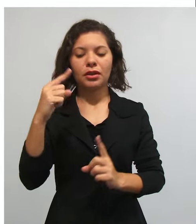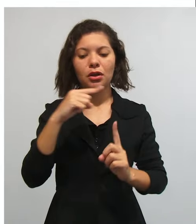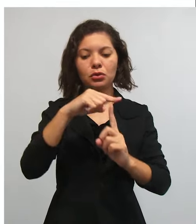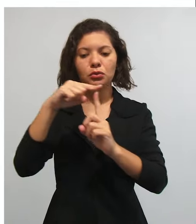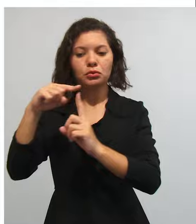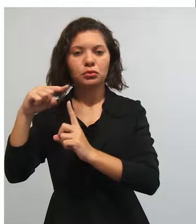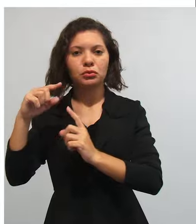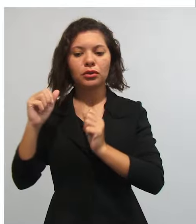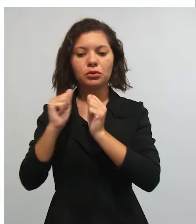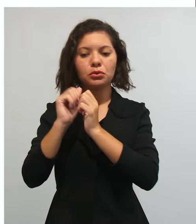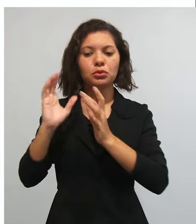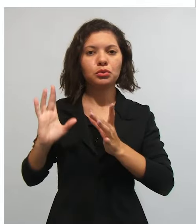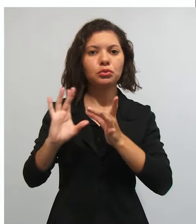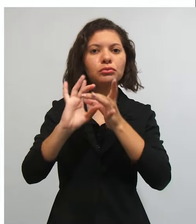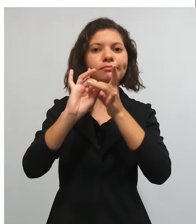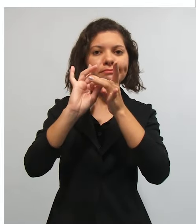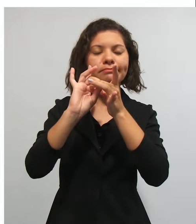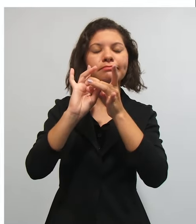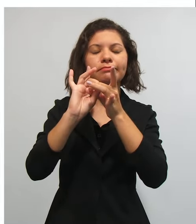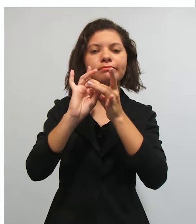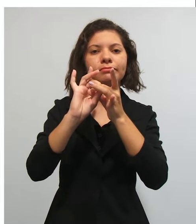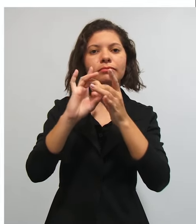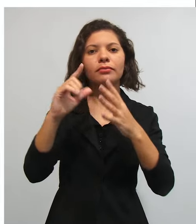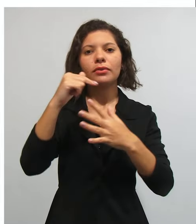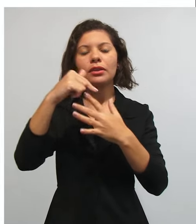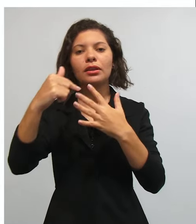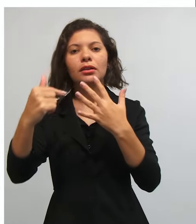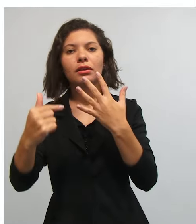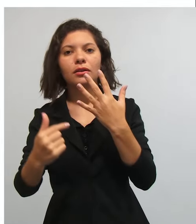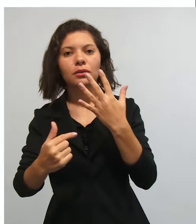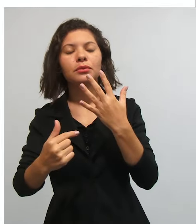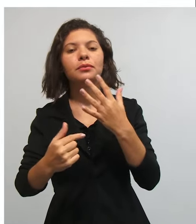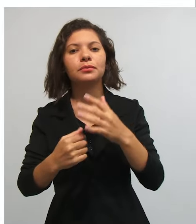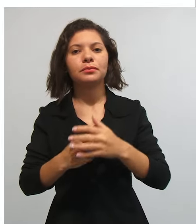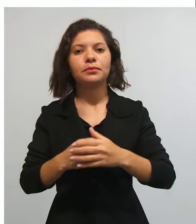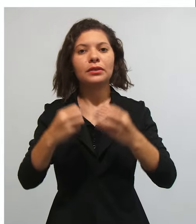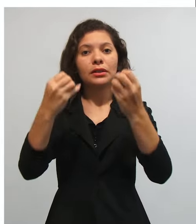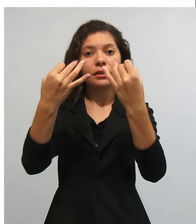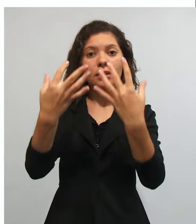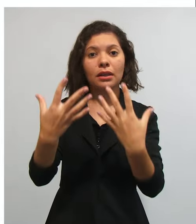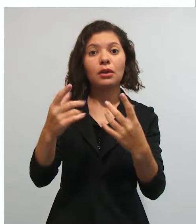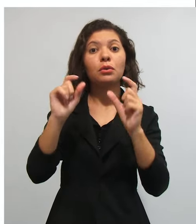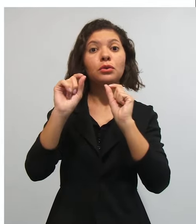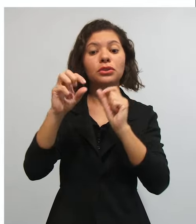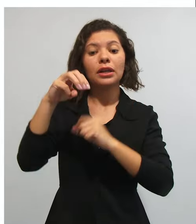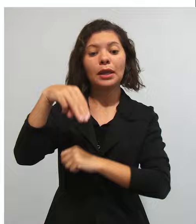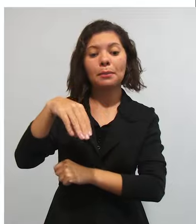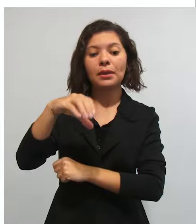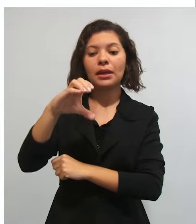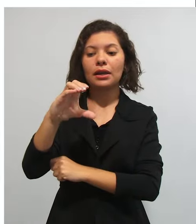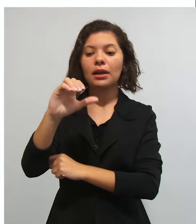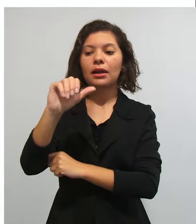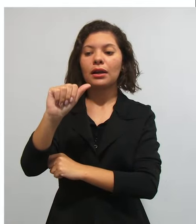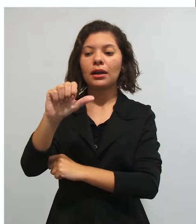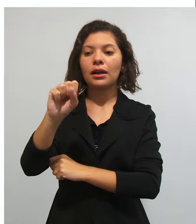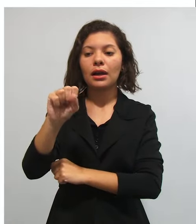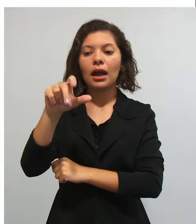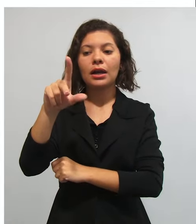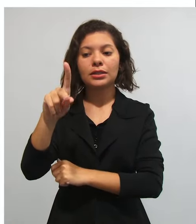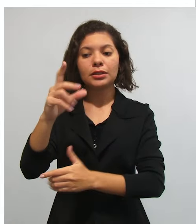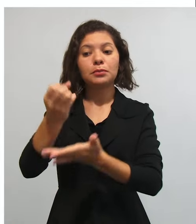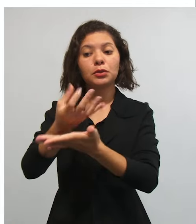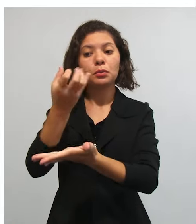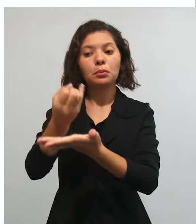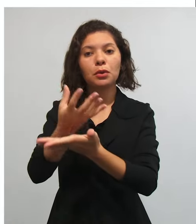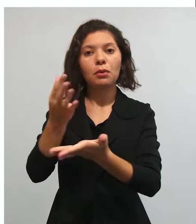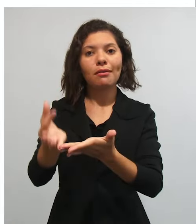assim sucessivamente. Todas essas classificações estão descritas lá no MCASP a partir da página 43, que traz